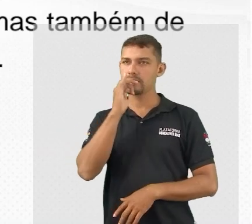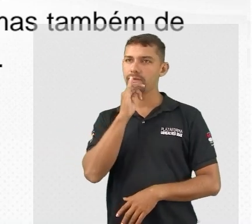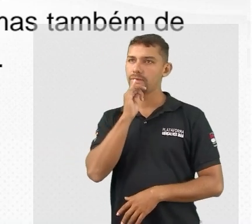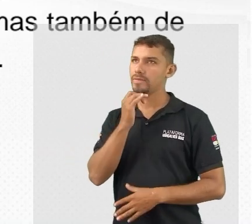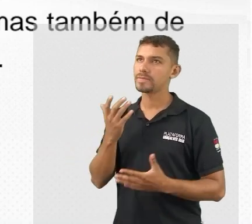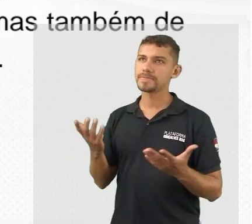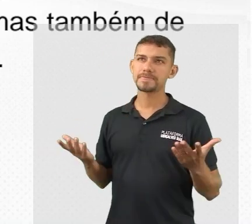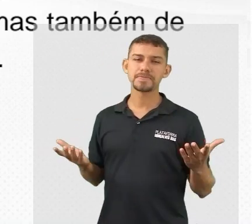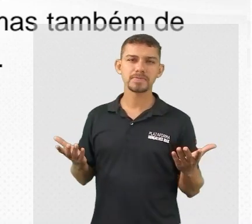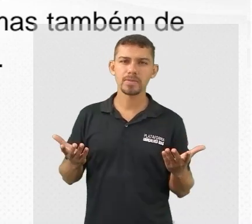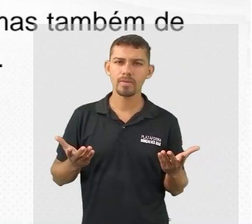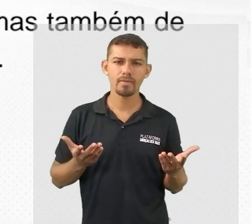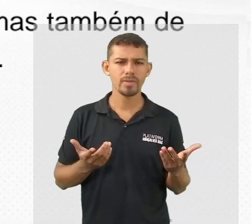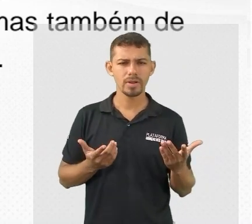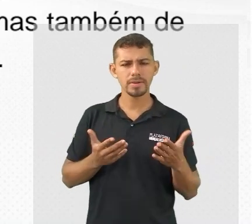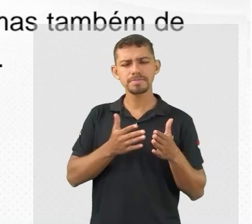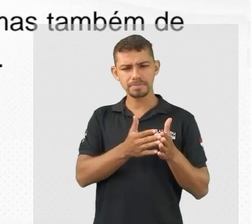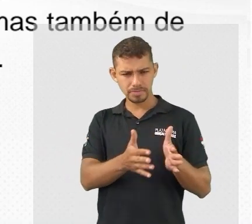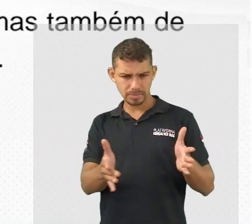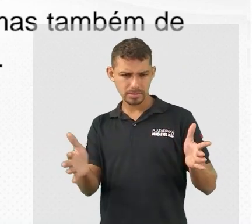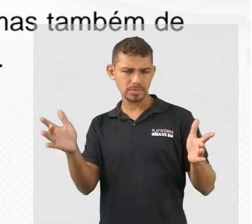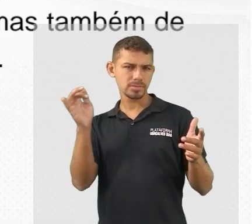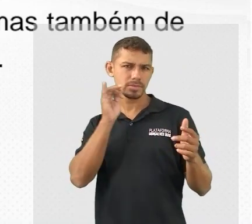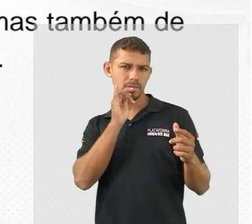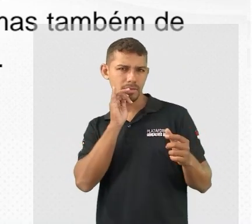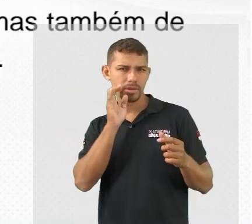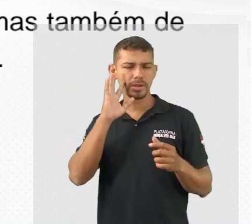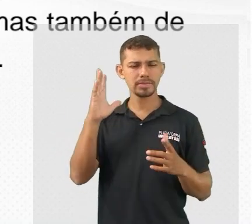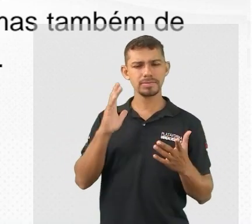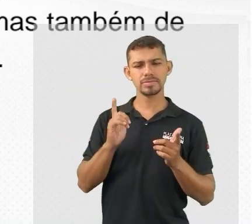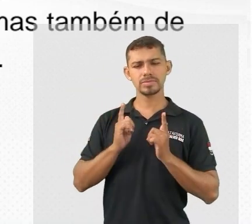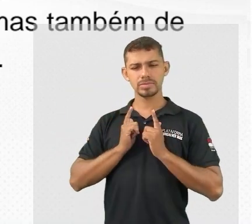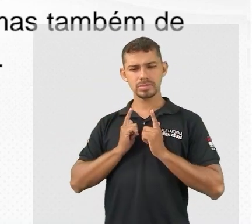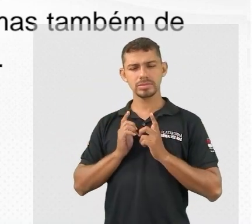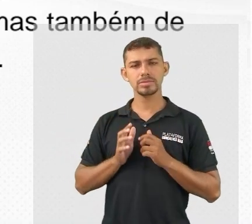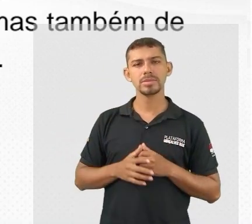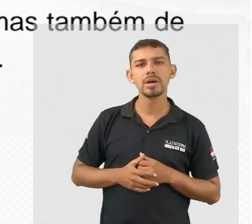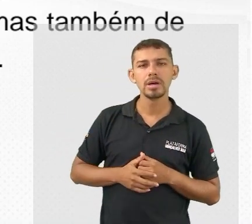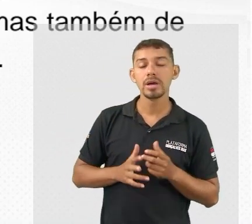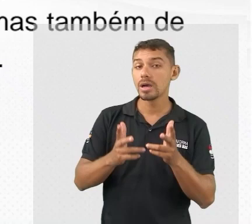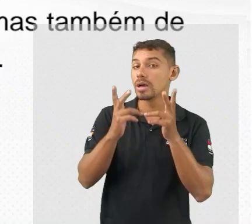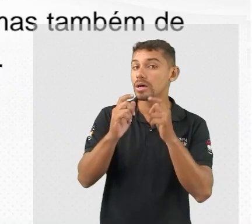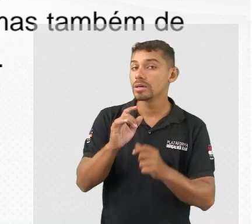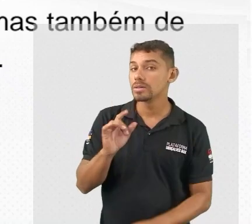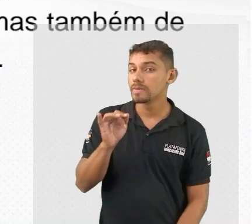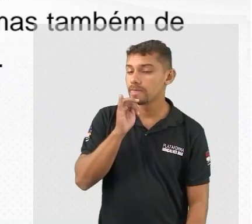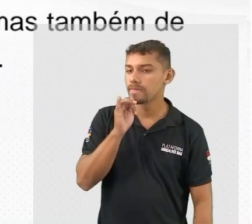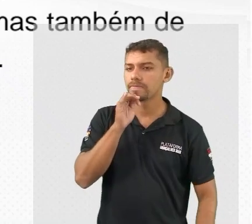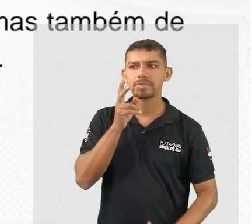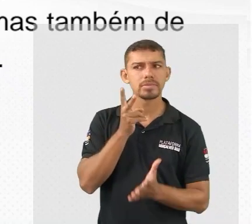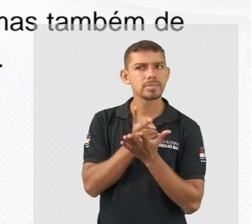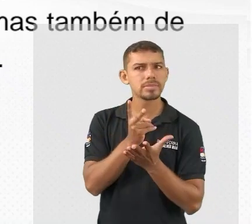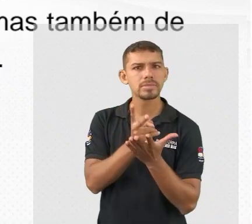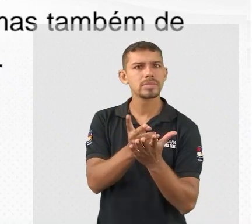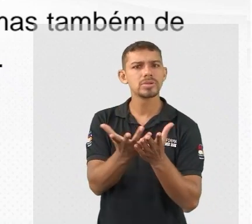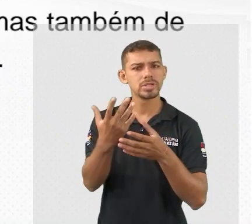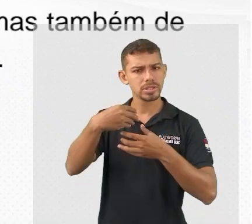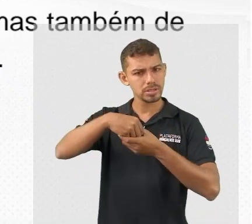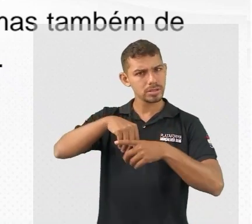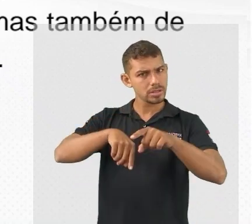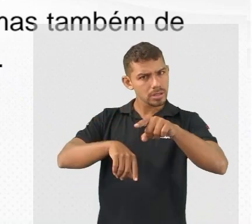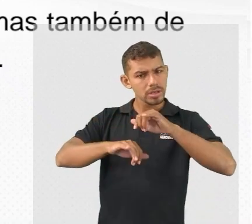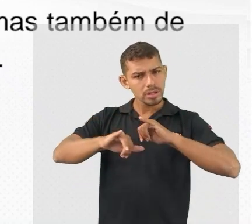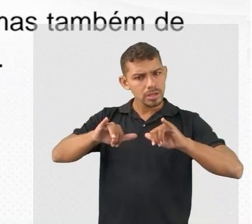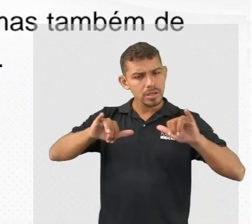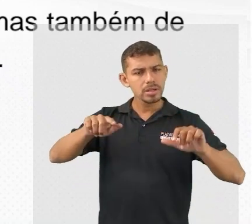exemplo, passe o tempo, né, já que você está meio que desocupado, percebam, o tempo inteiro, dentro do próprio